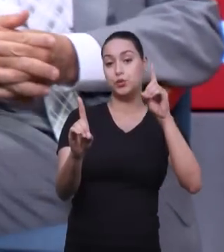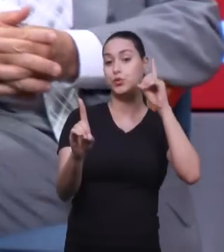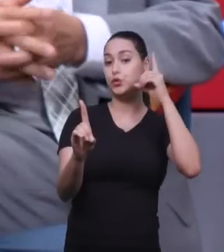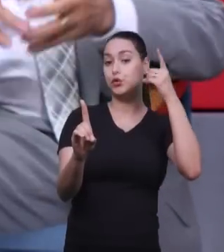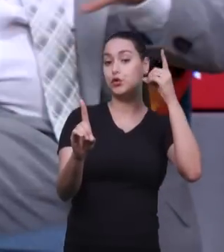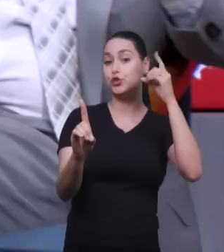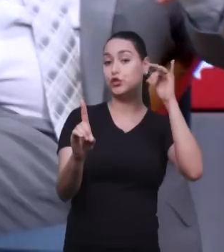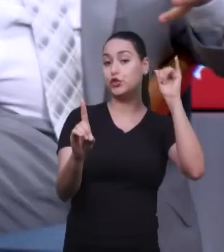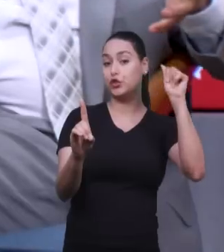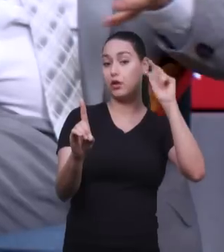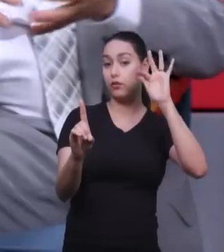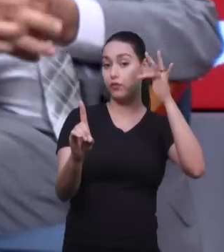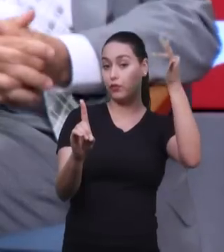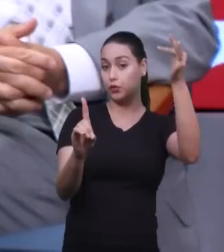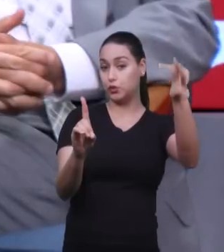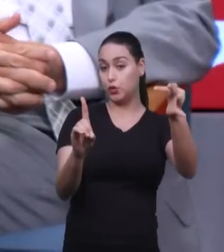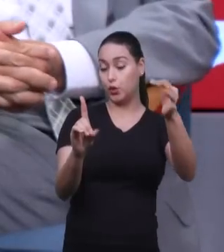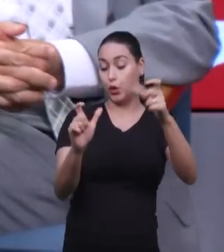lugar,